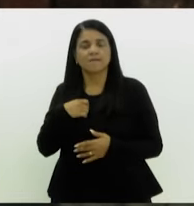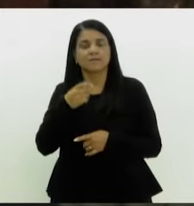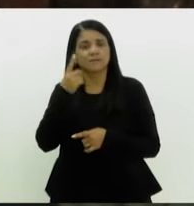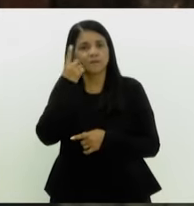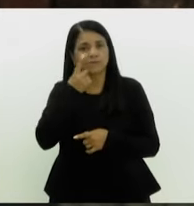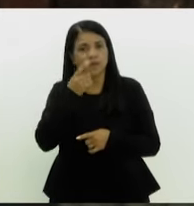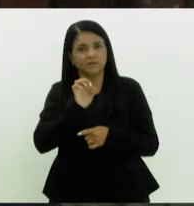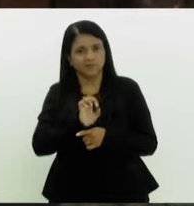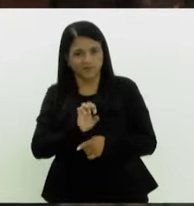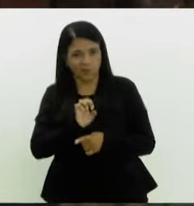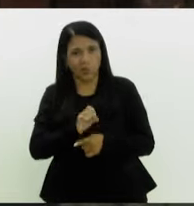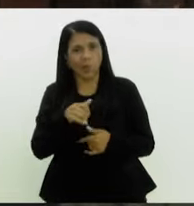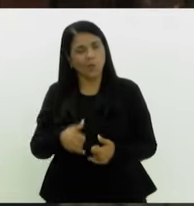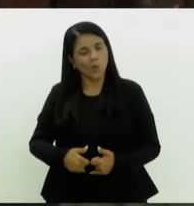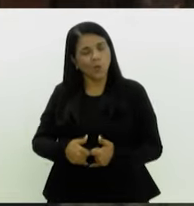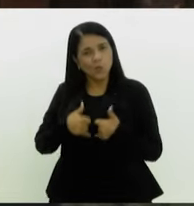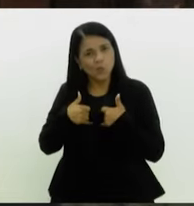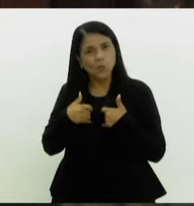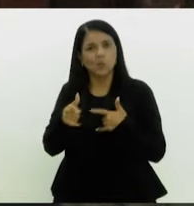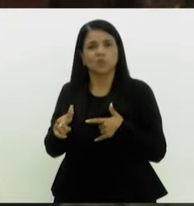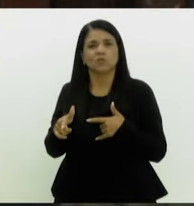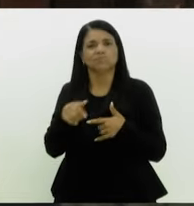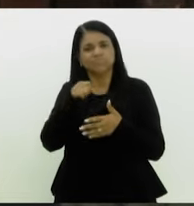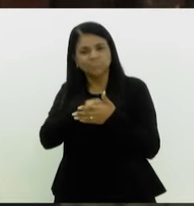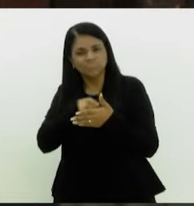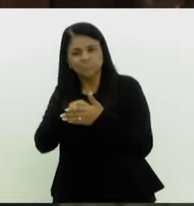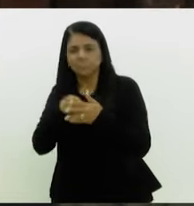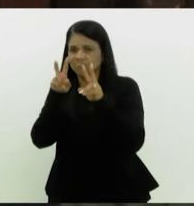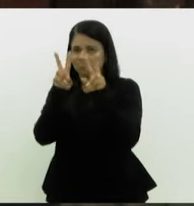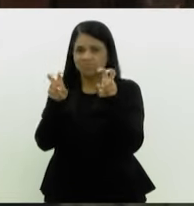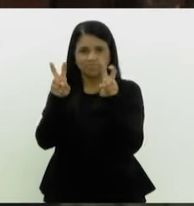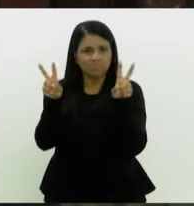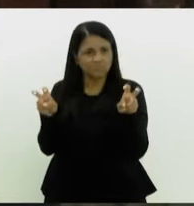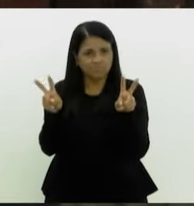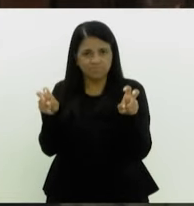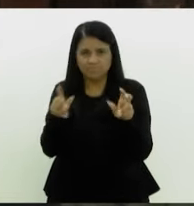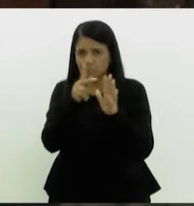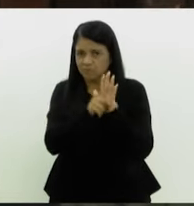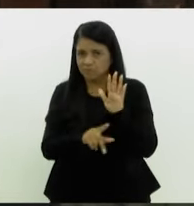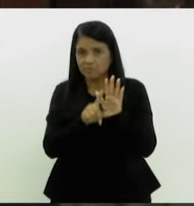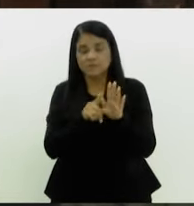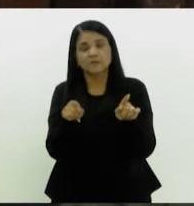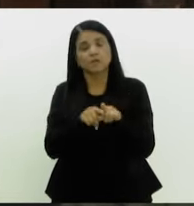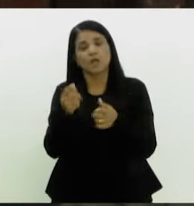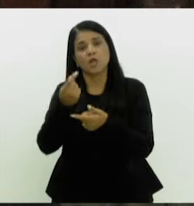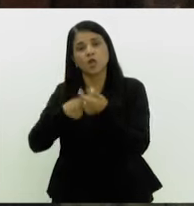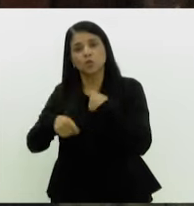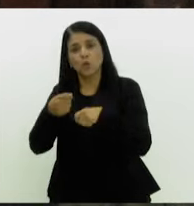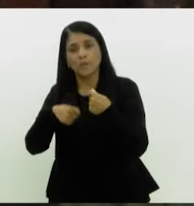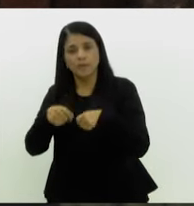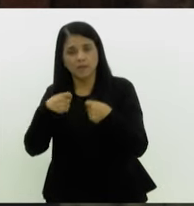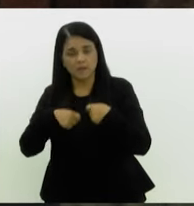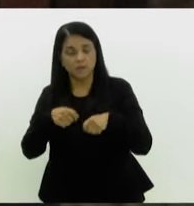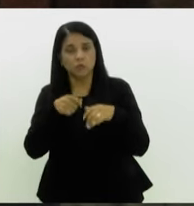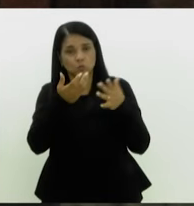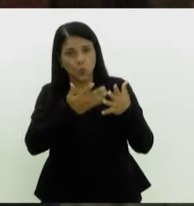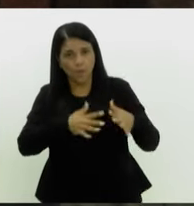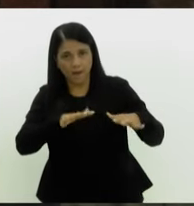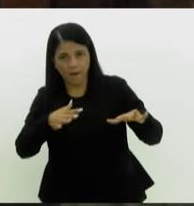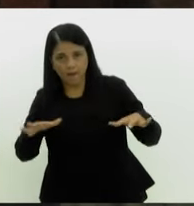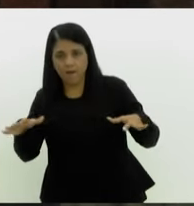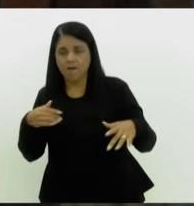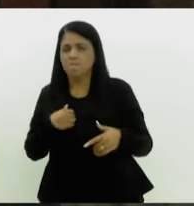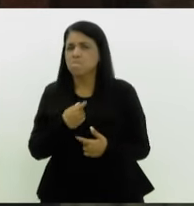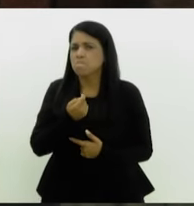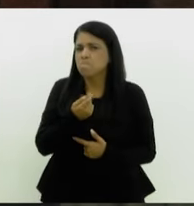pra gente lutando por várias matérias inclusive tratando da economia do mar que é um tema que poucos homens